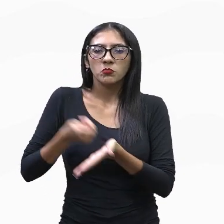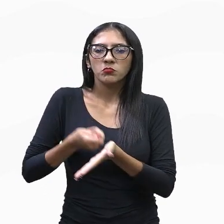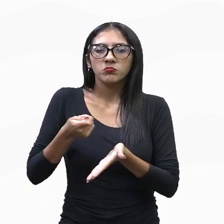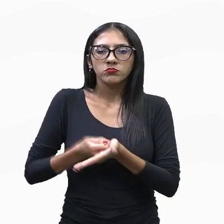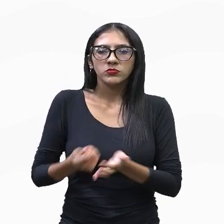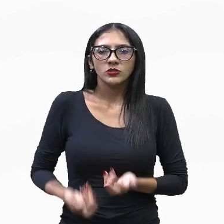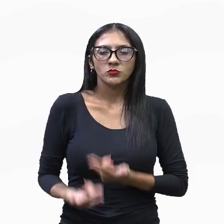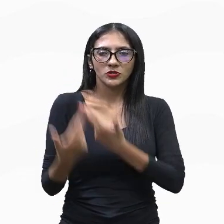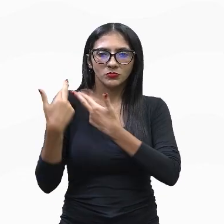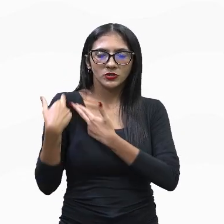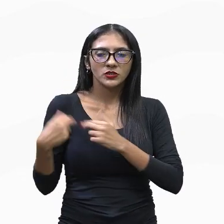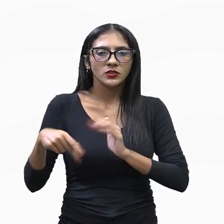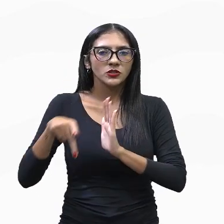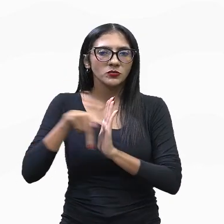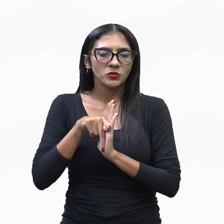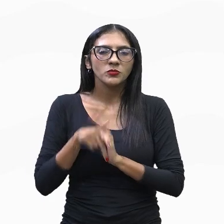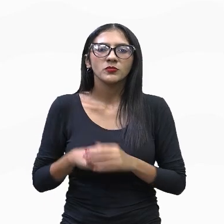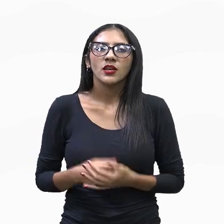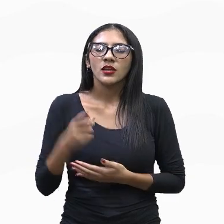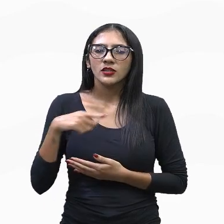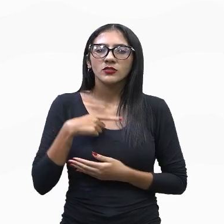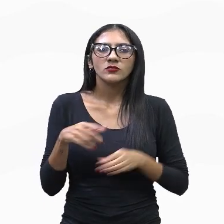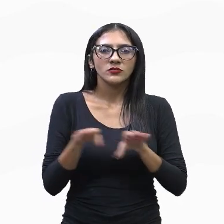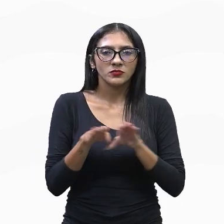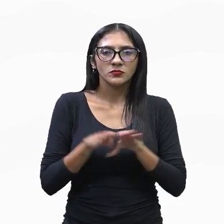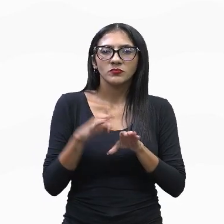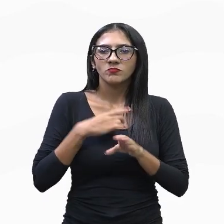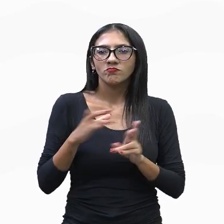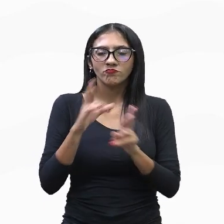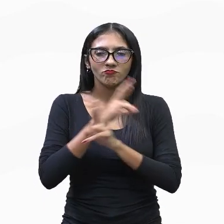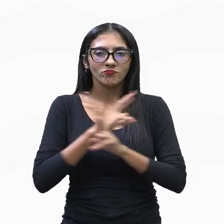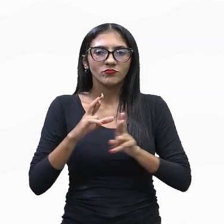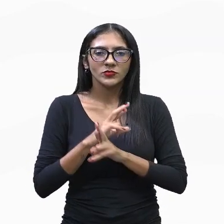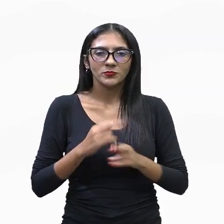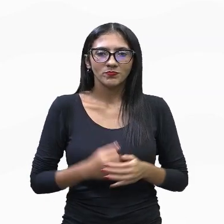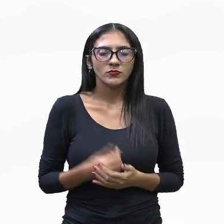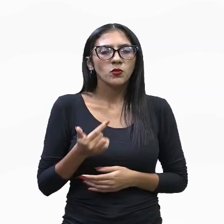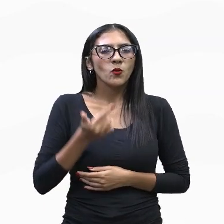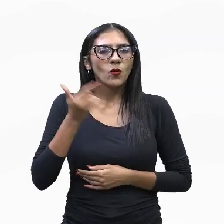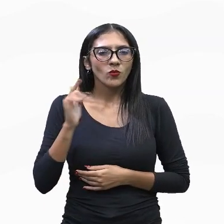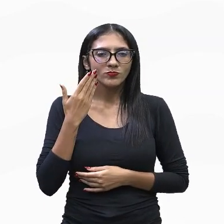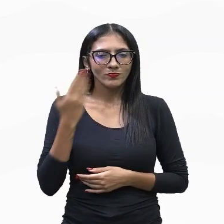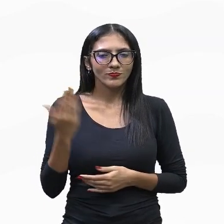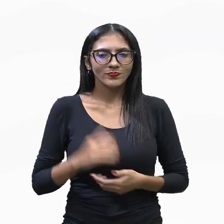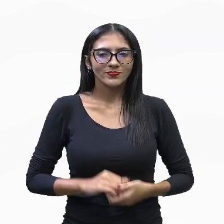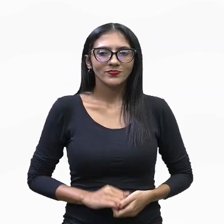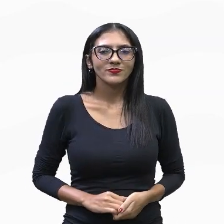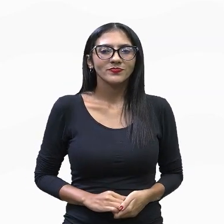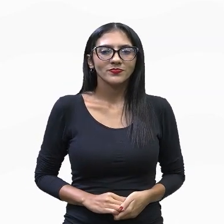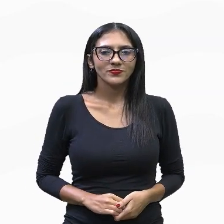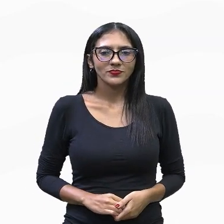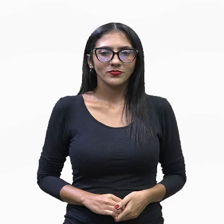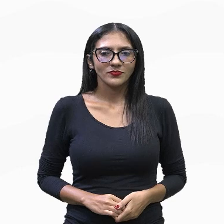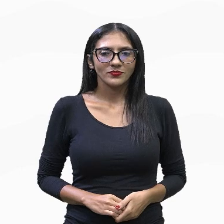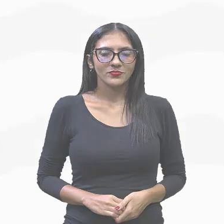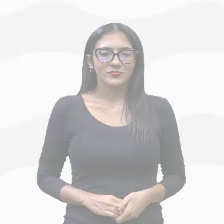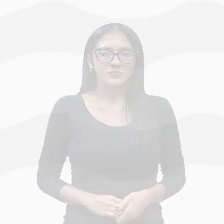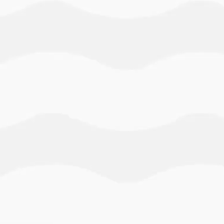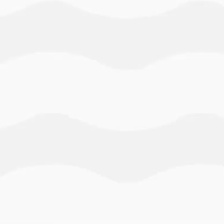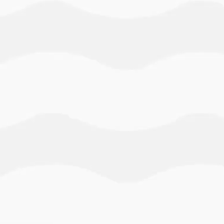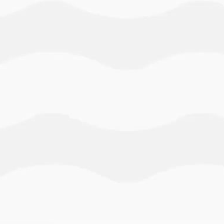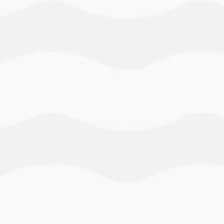obrigações. Isso, né, que lida o direito civil. E o direito comercial? A área que envolve